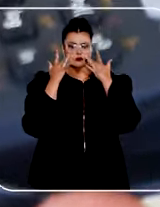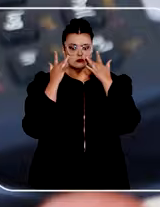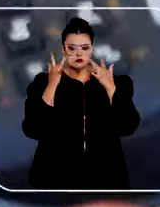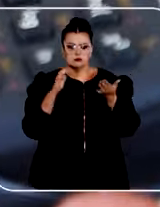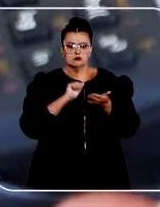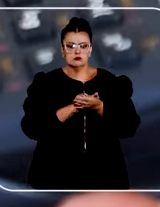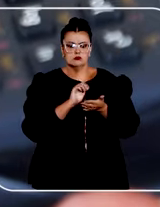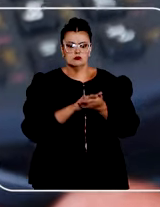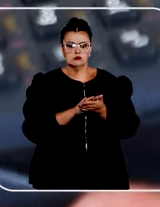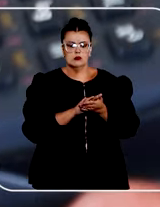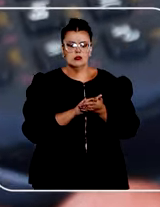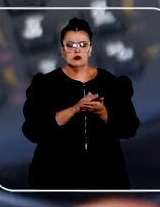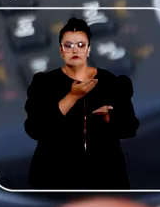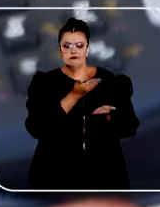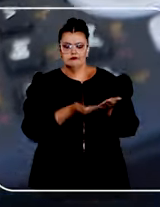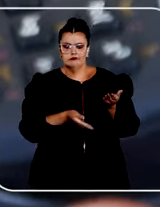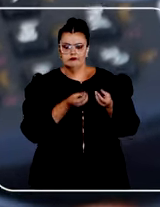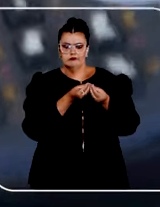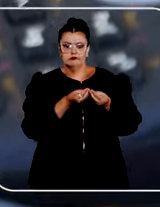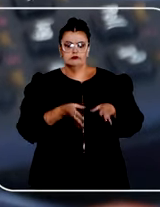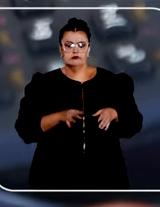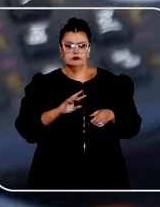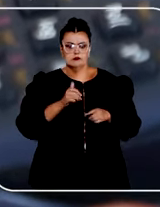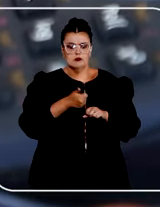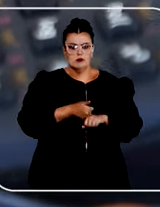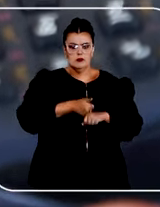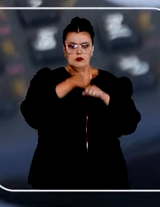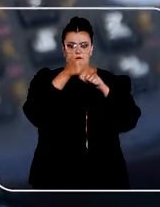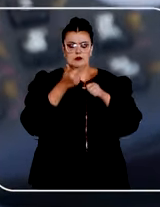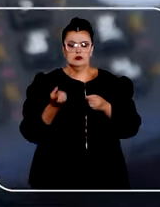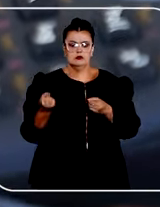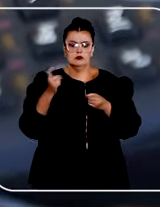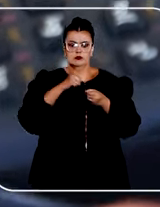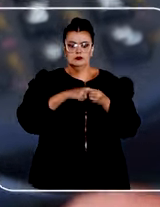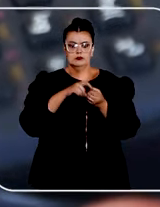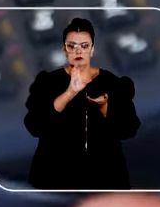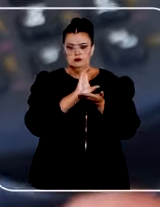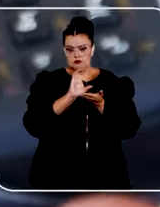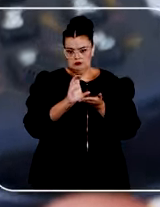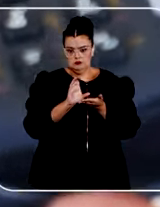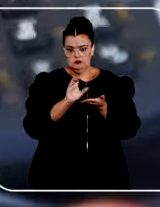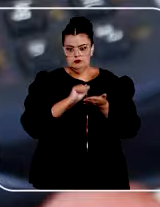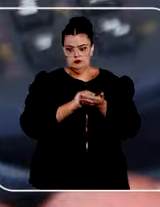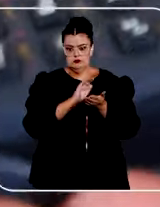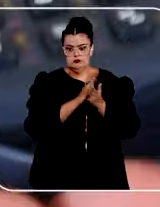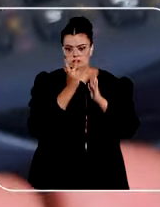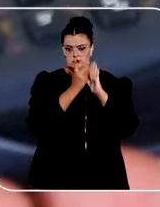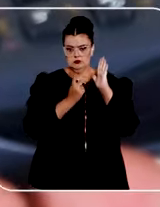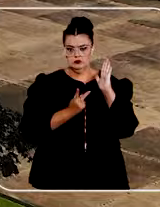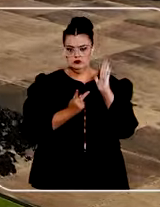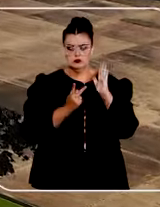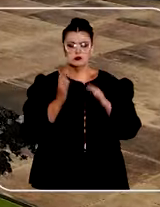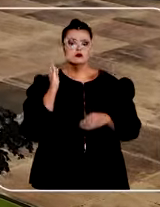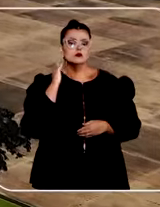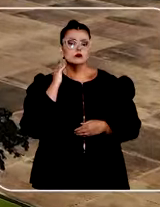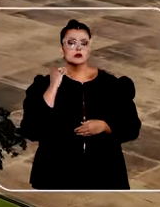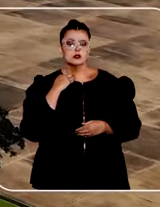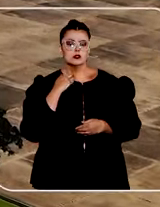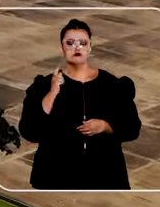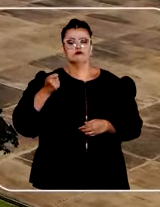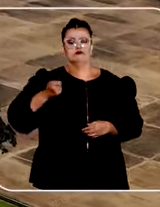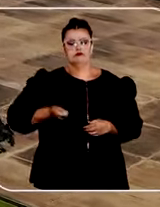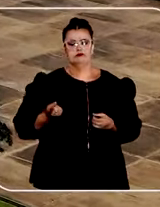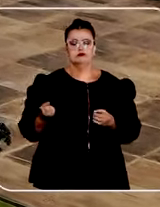demonstrar que a decretação da falência da empresa seria mais benéfica do que a recuperação nos moldes propostos no plano o banco